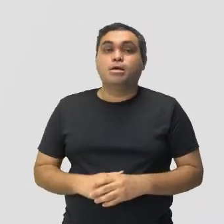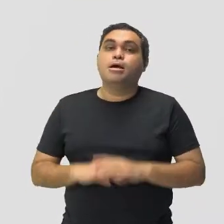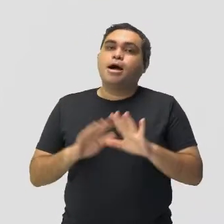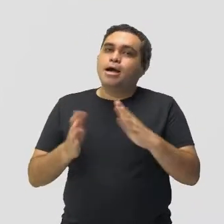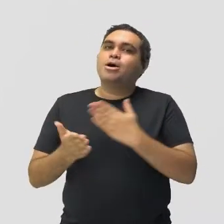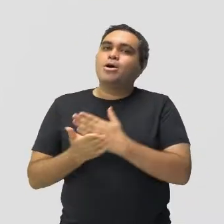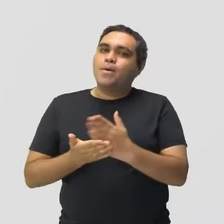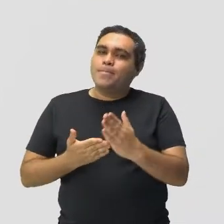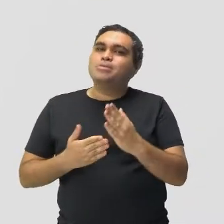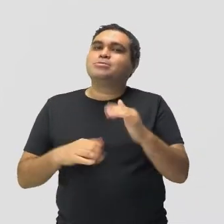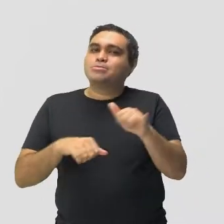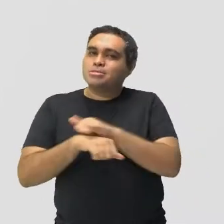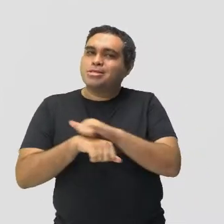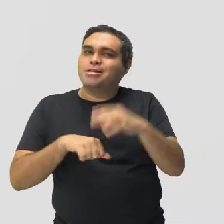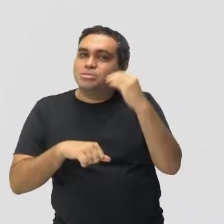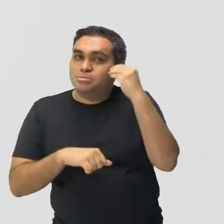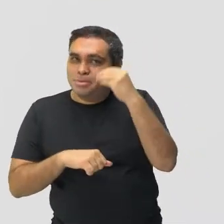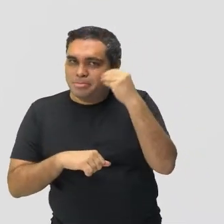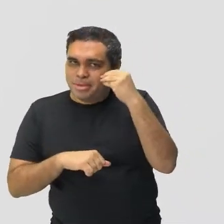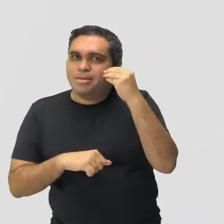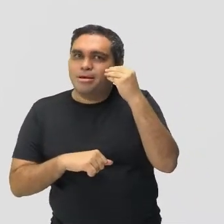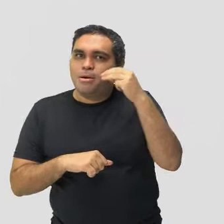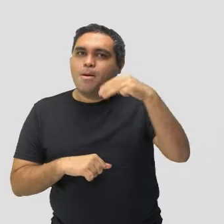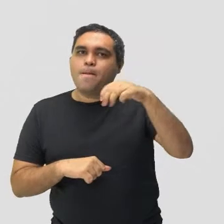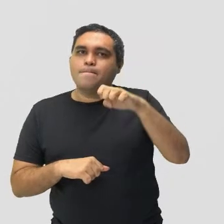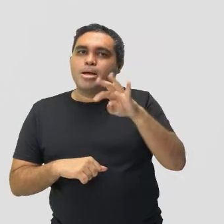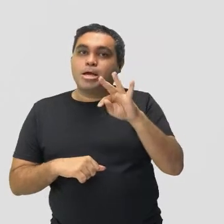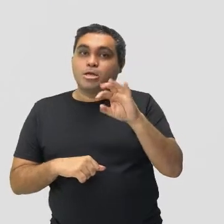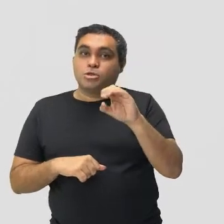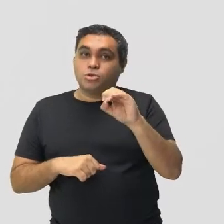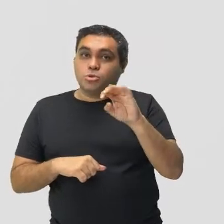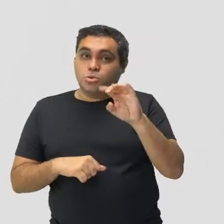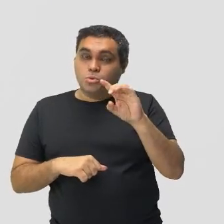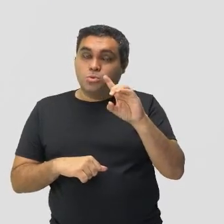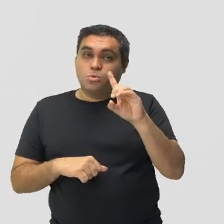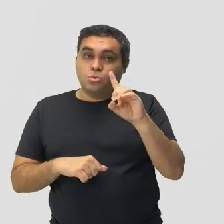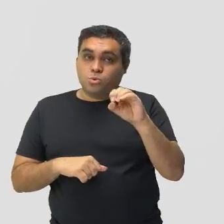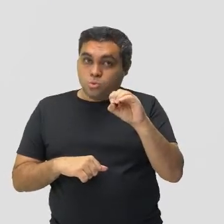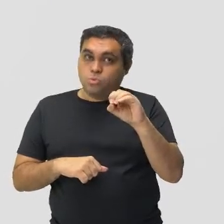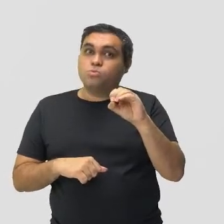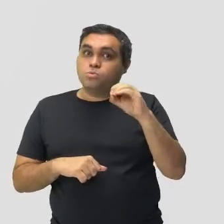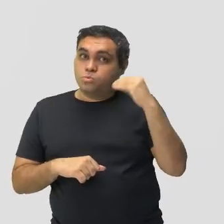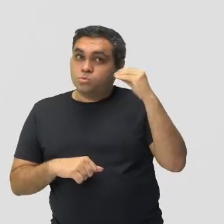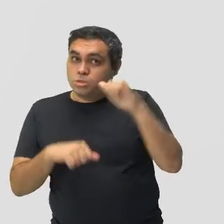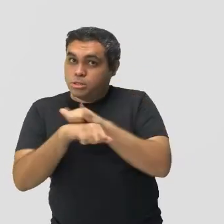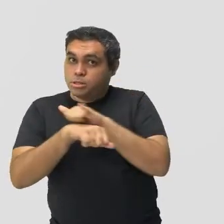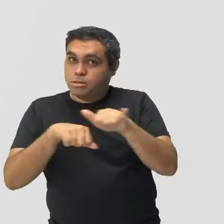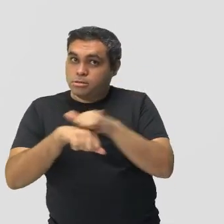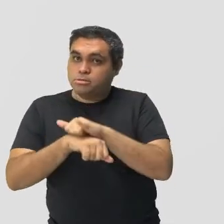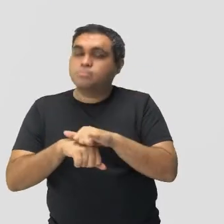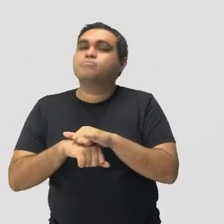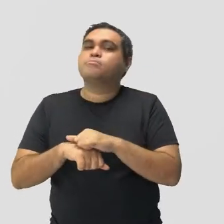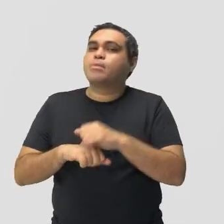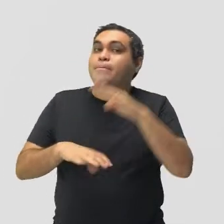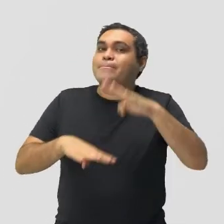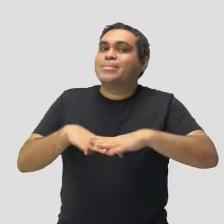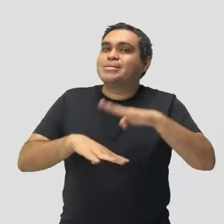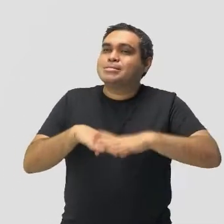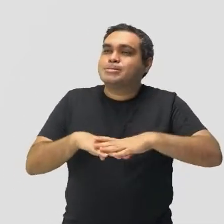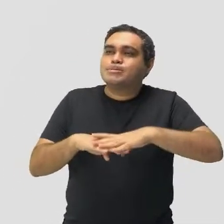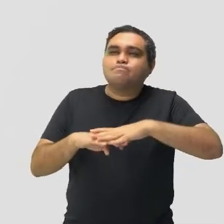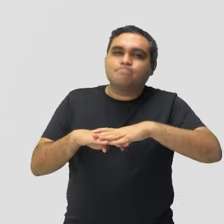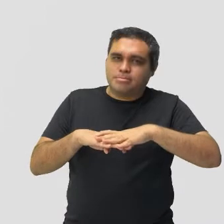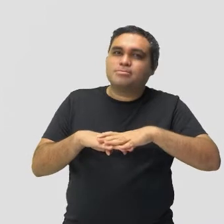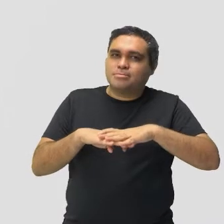método experimental, a partir desse olhar, uma coisa mais matemática, uma coisa mais exata,